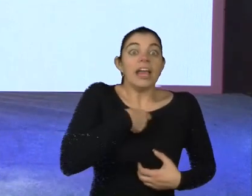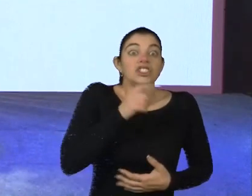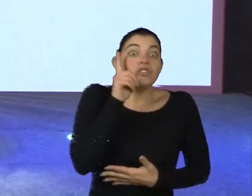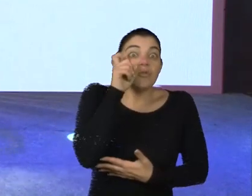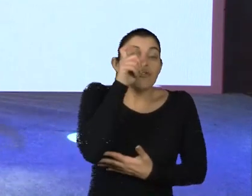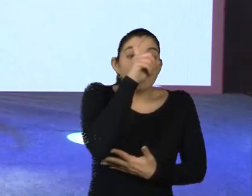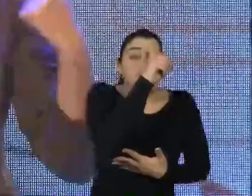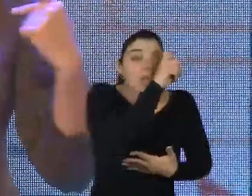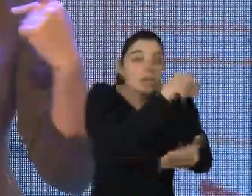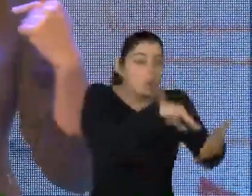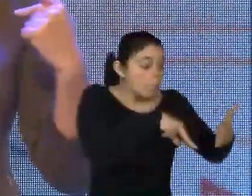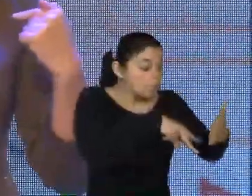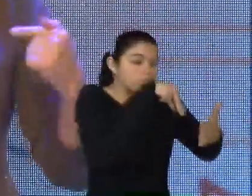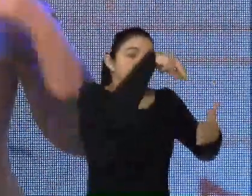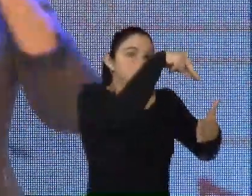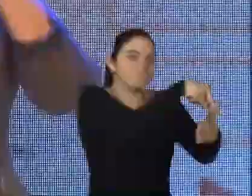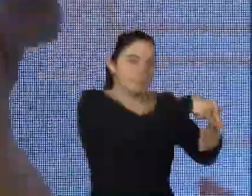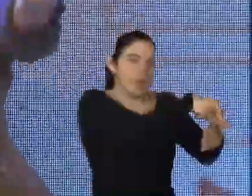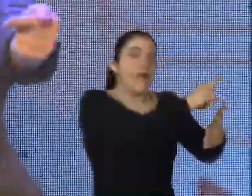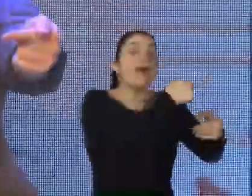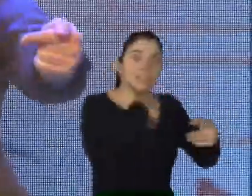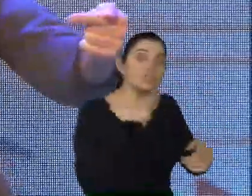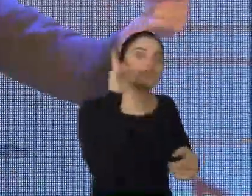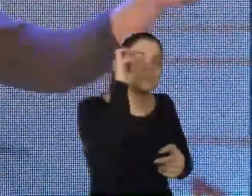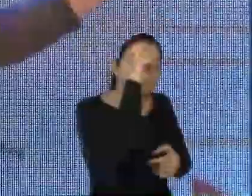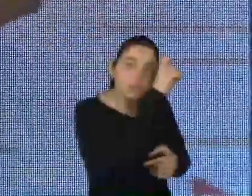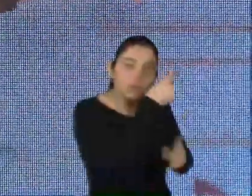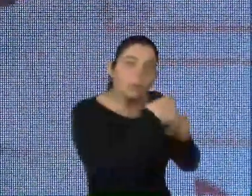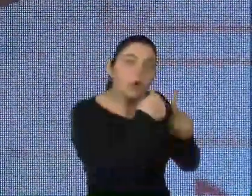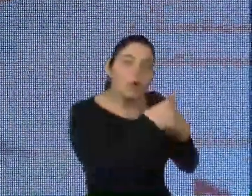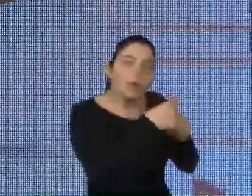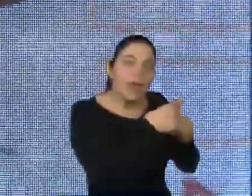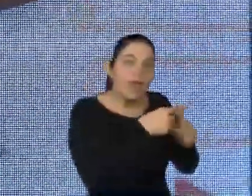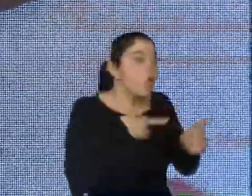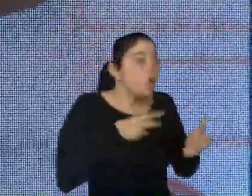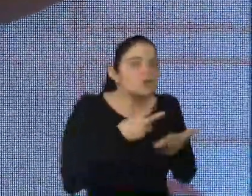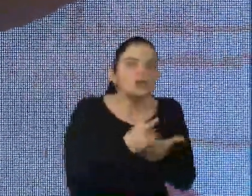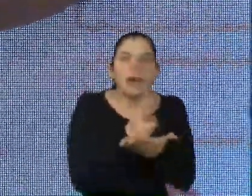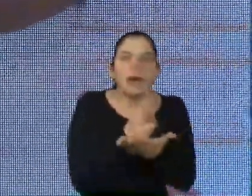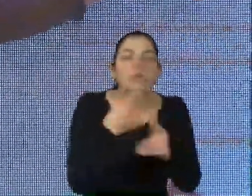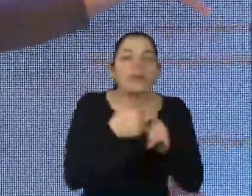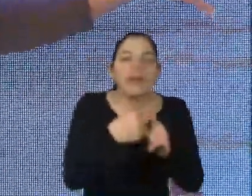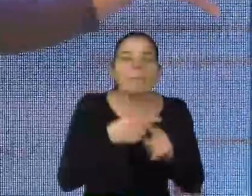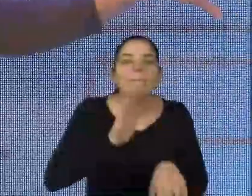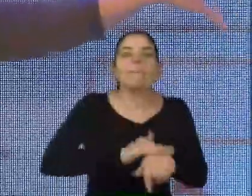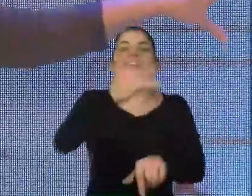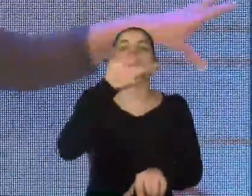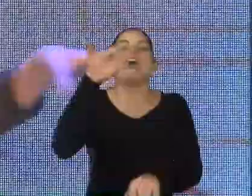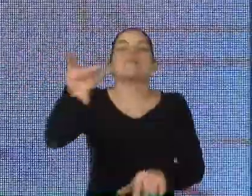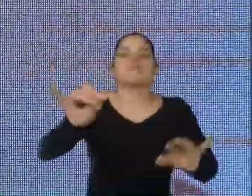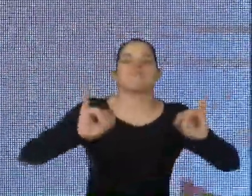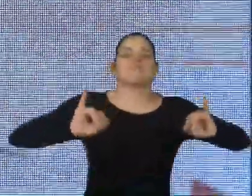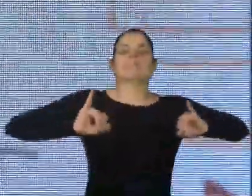para quebrar aquelas crenças antigas, para quebrar, para ir adiante. E aí eu posso ter até anormalidades